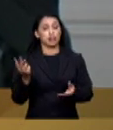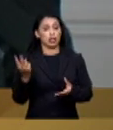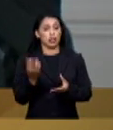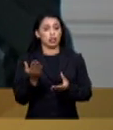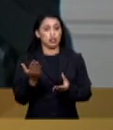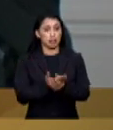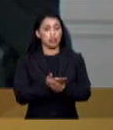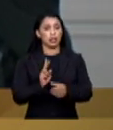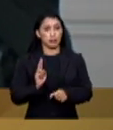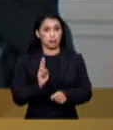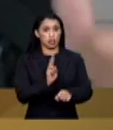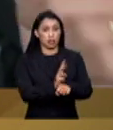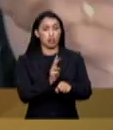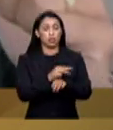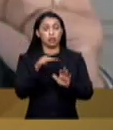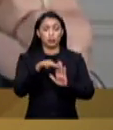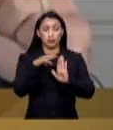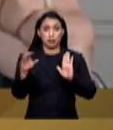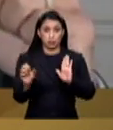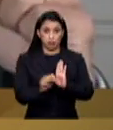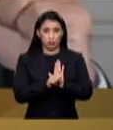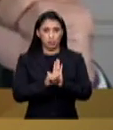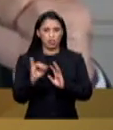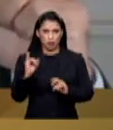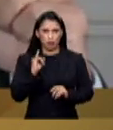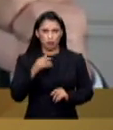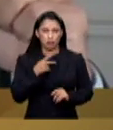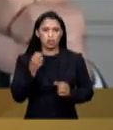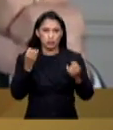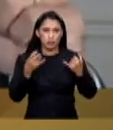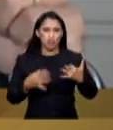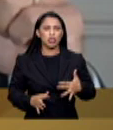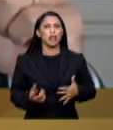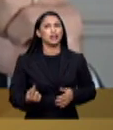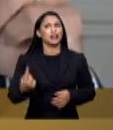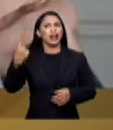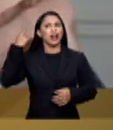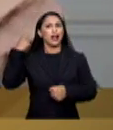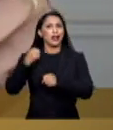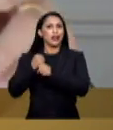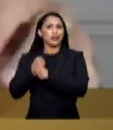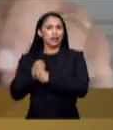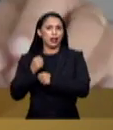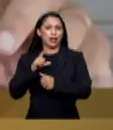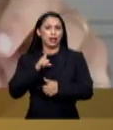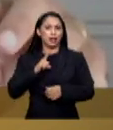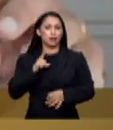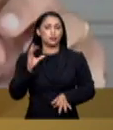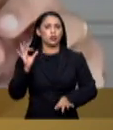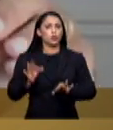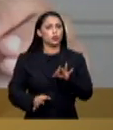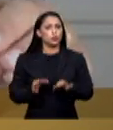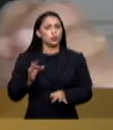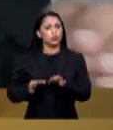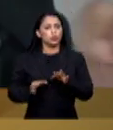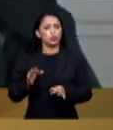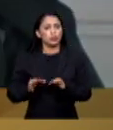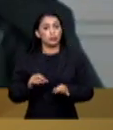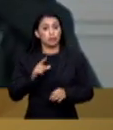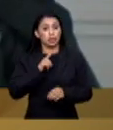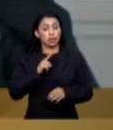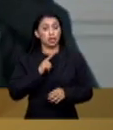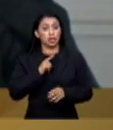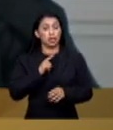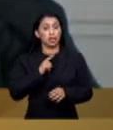É importante dizer que, naquele momento, o julgado do Supremo Tribunal Federal deixou, digamos, uma